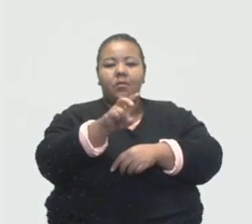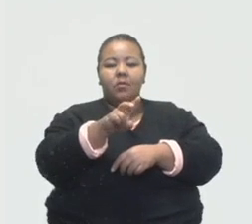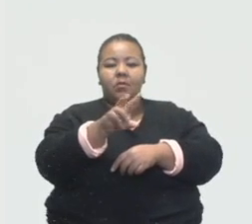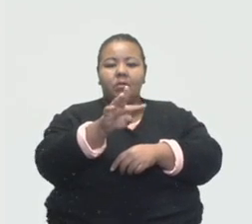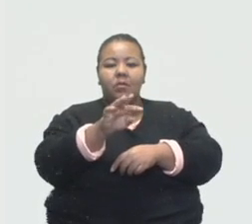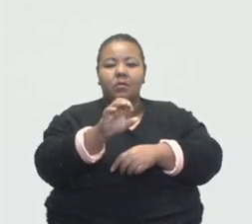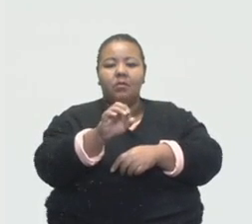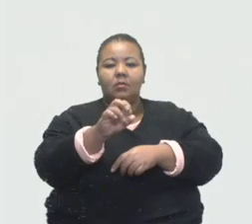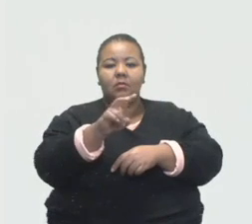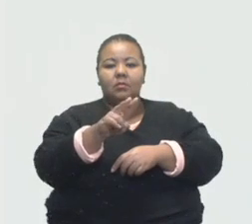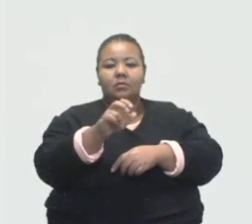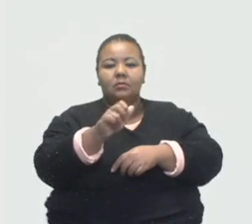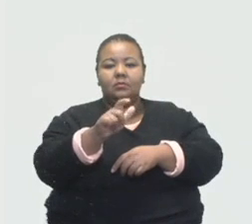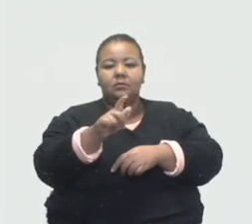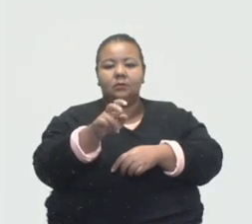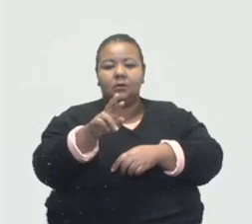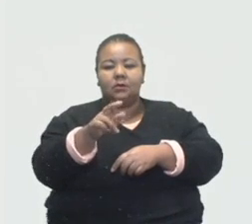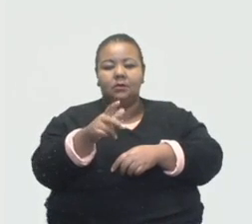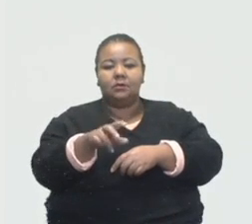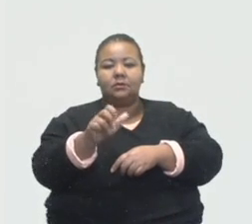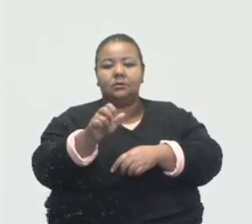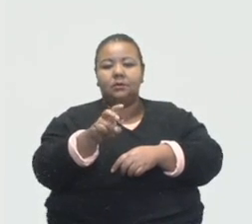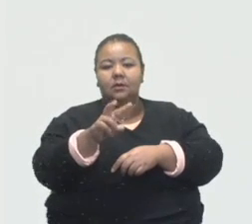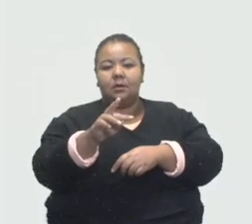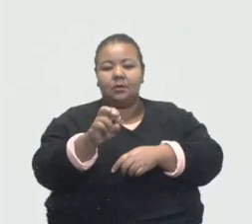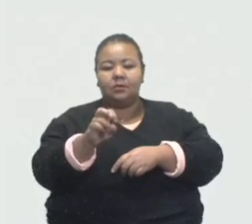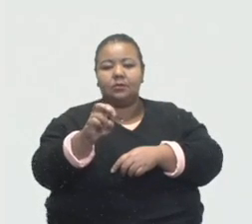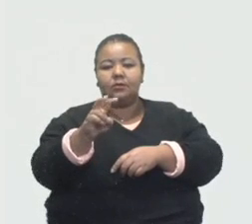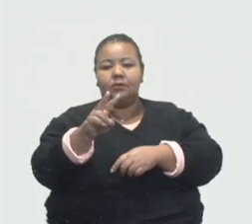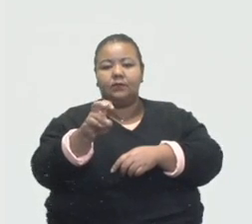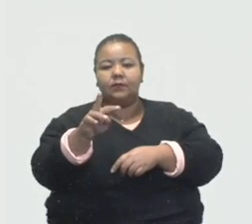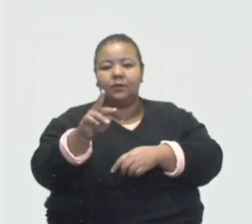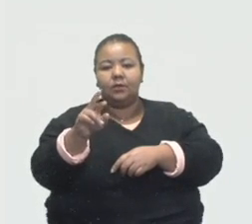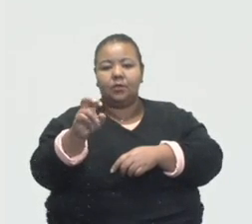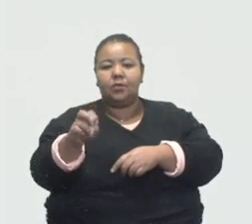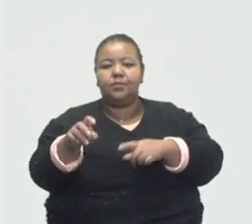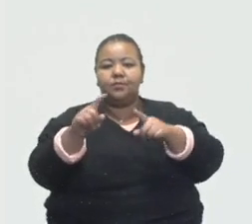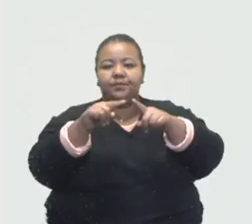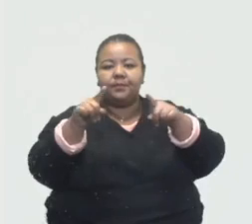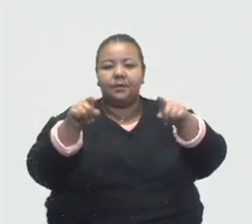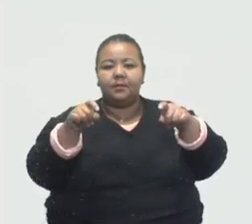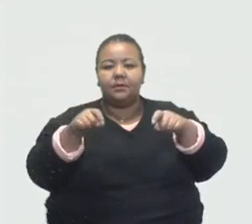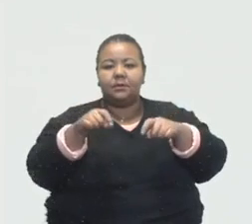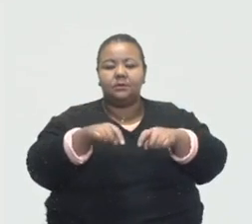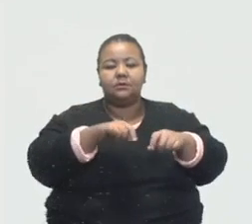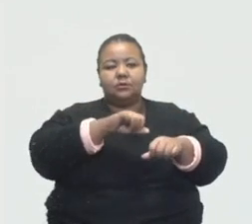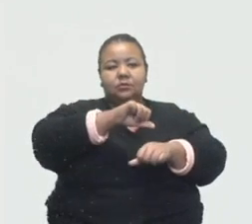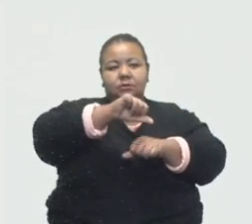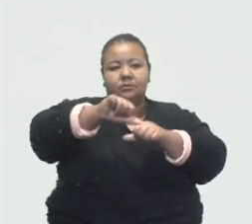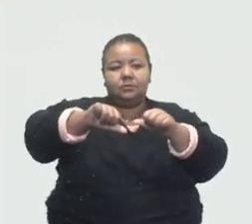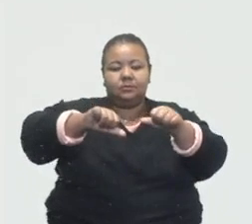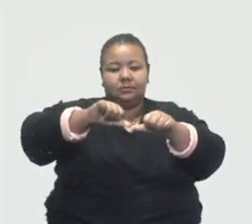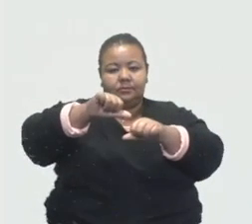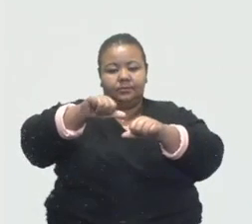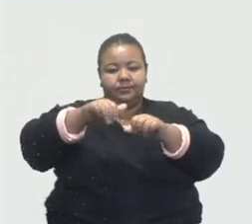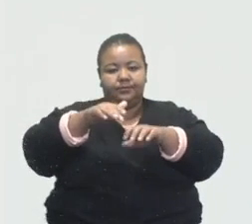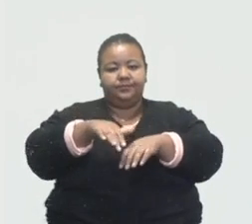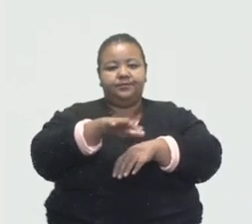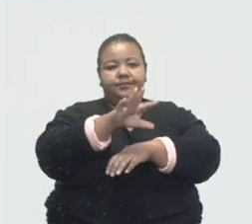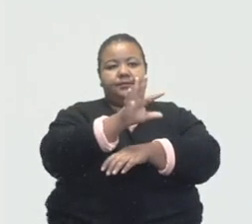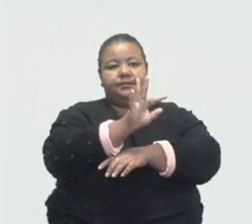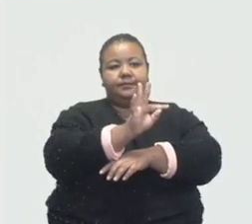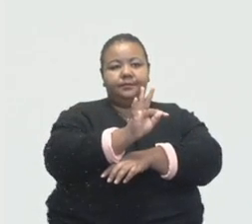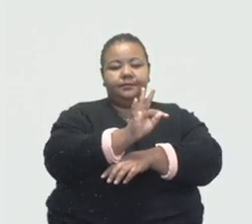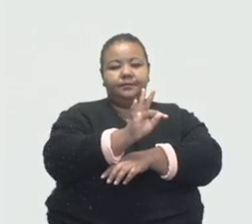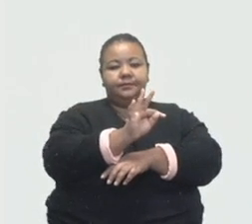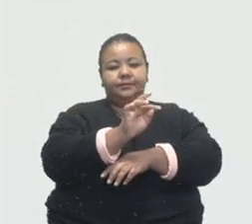uma matriz de uma transformação. O que é uma matriz de uma transformação? Seja a transformação